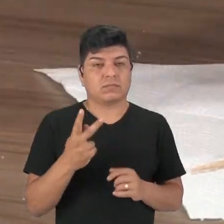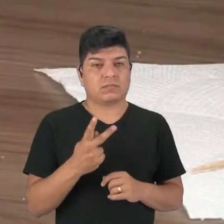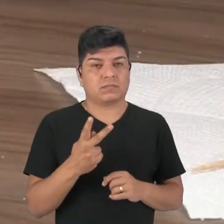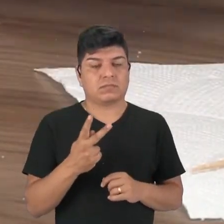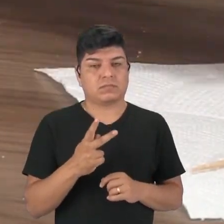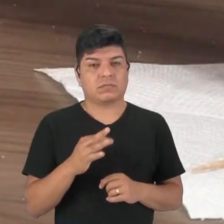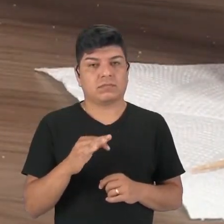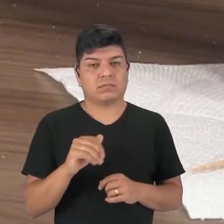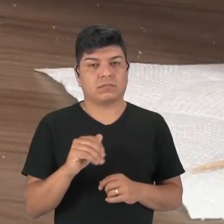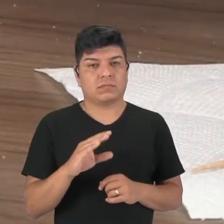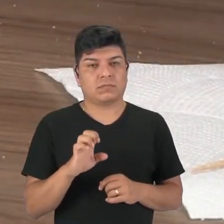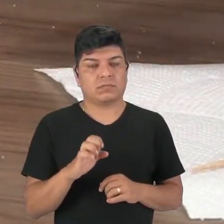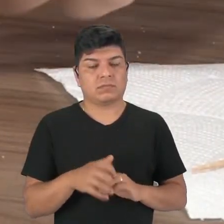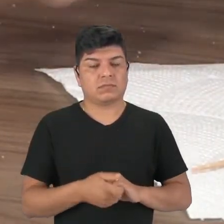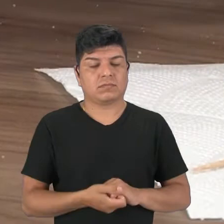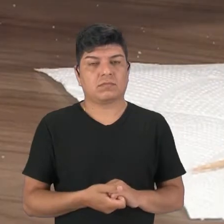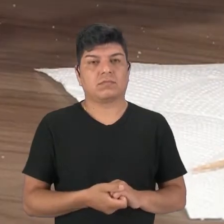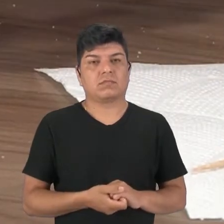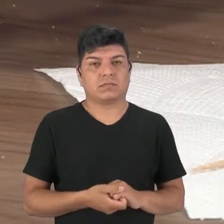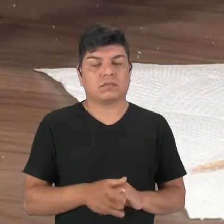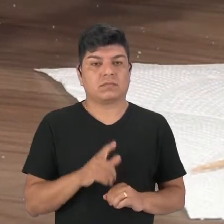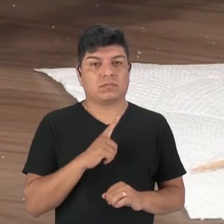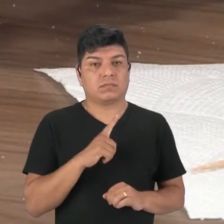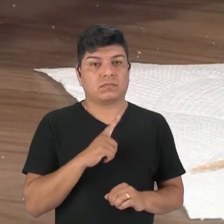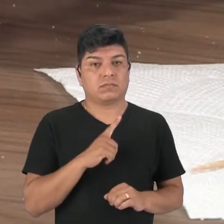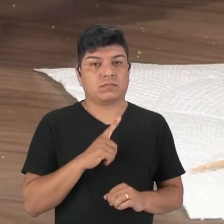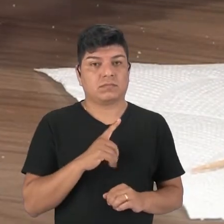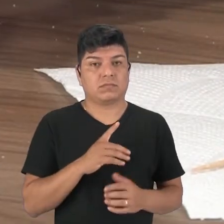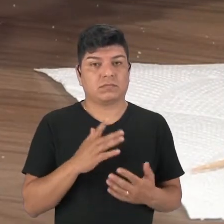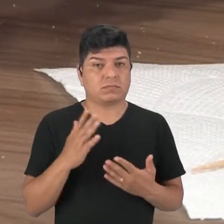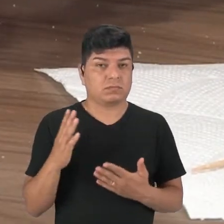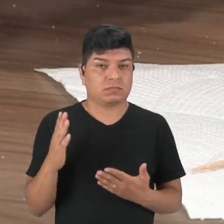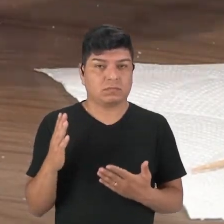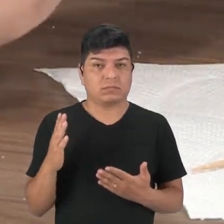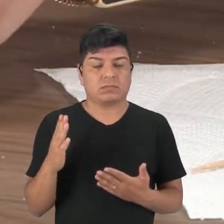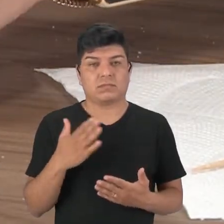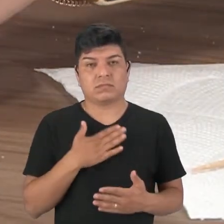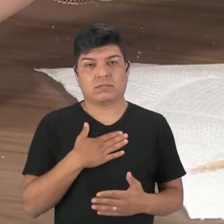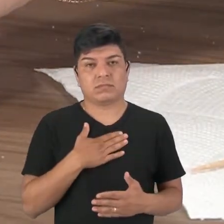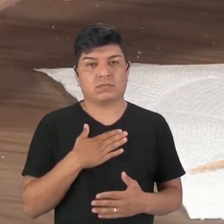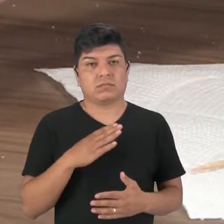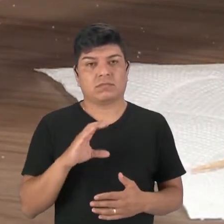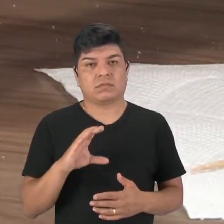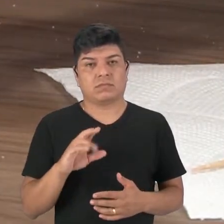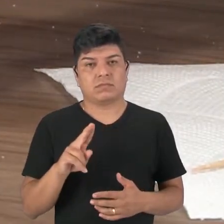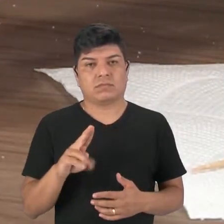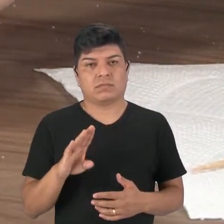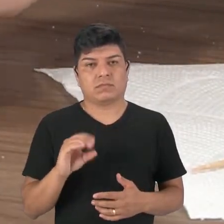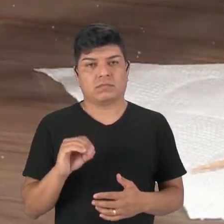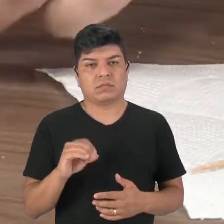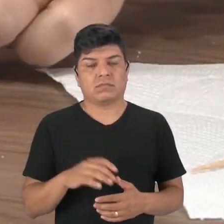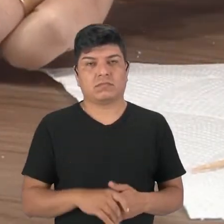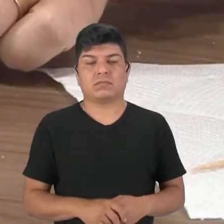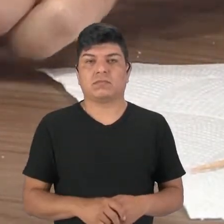duas faces, para eu ter aqui o meu cubo.